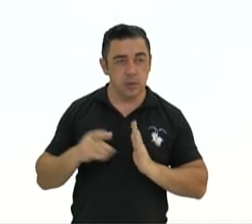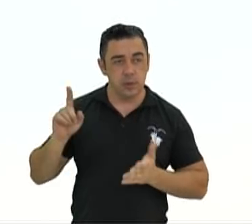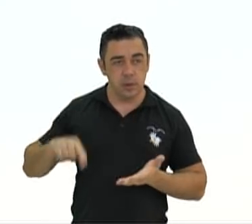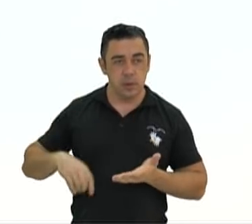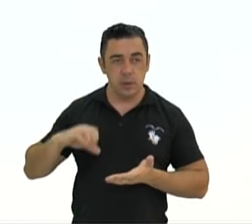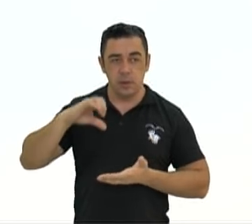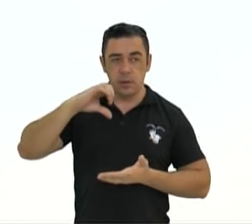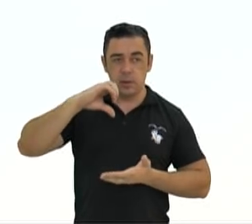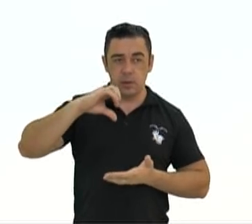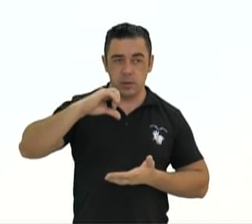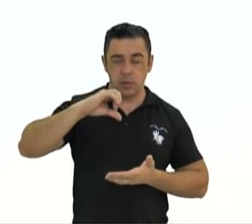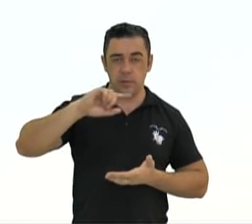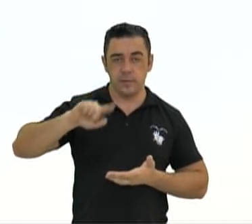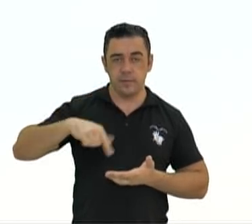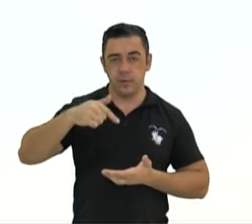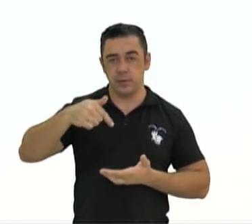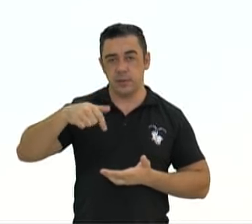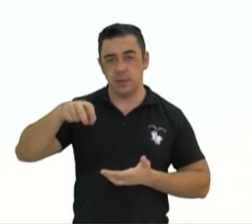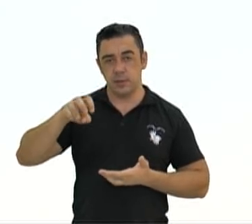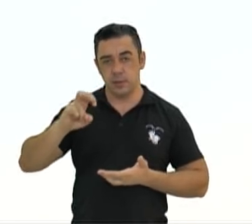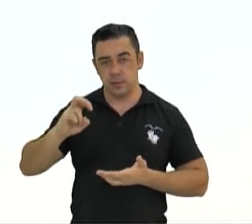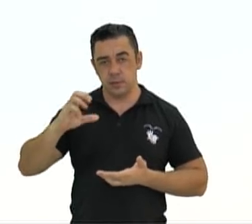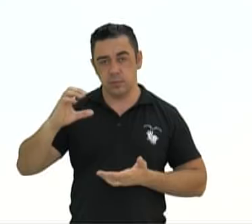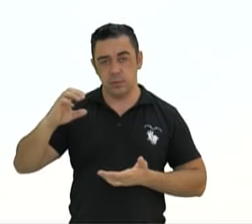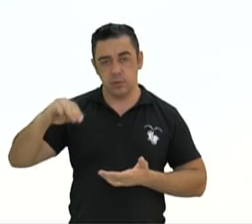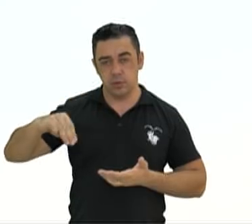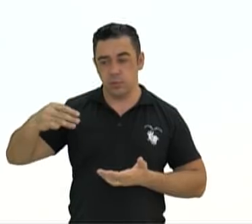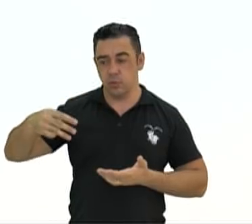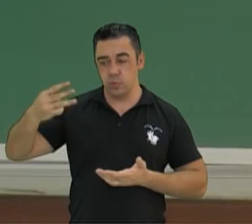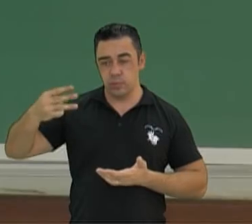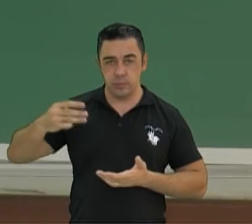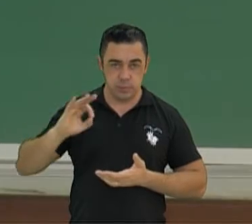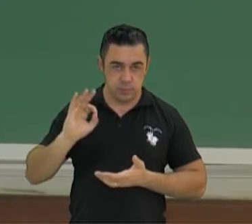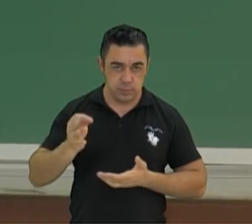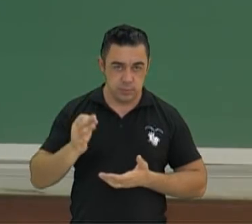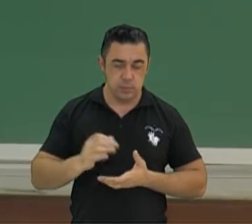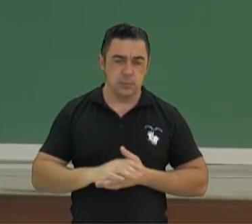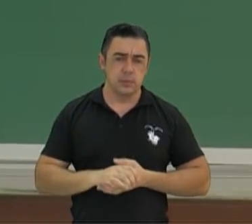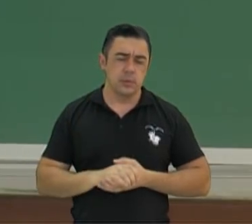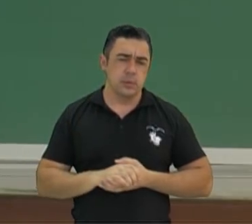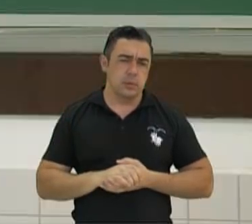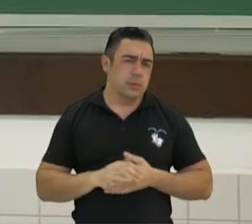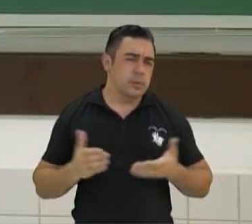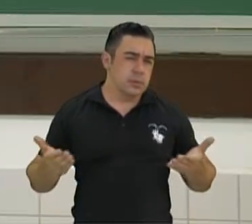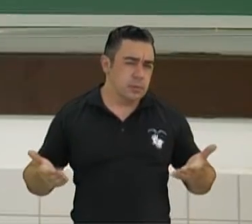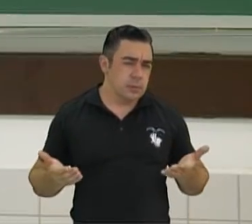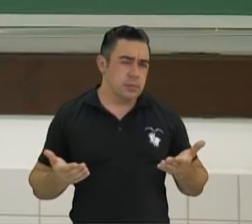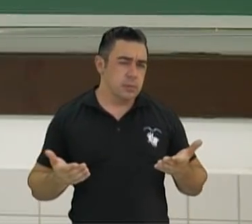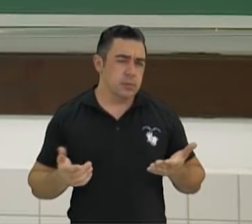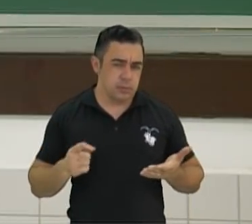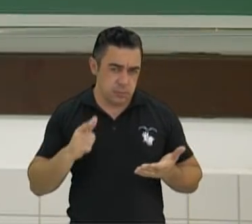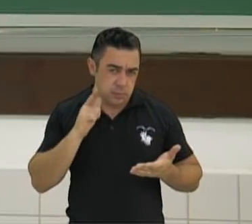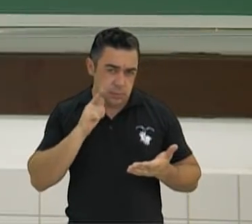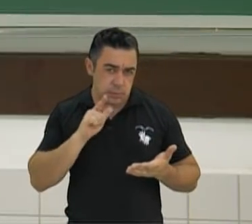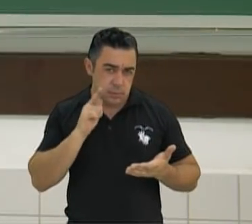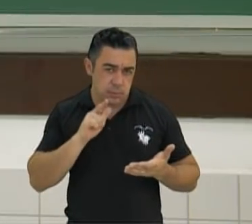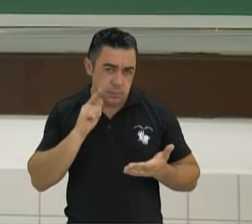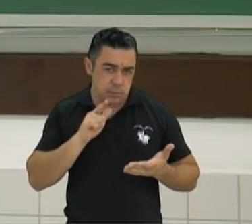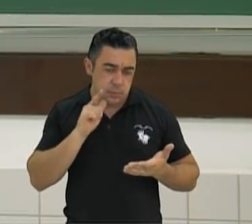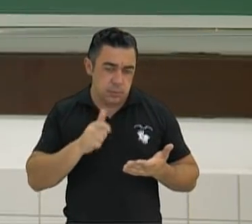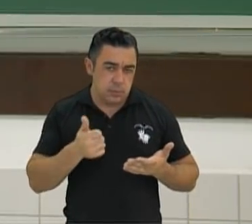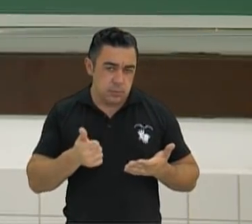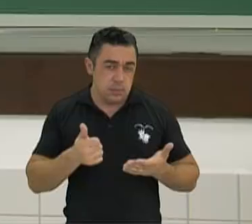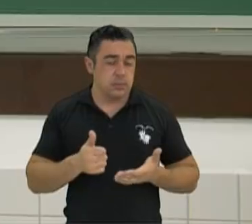figura? O volume total é 9,75 centímetros cúbicos. E aí,